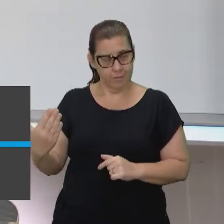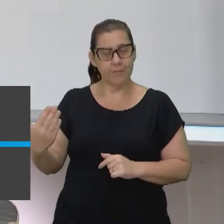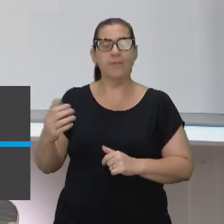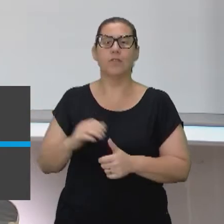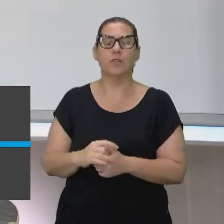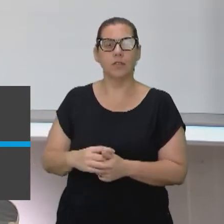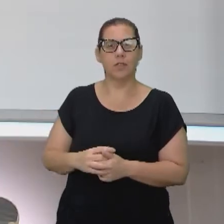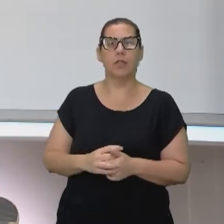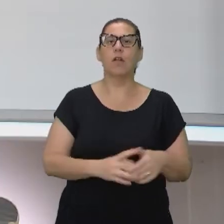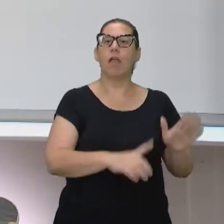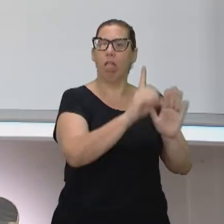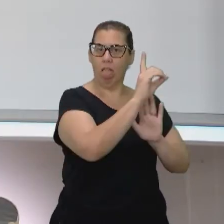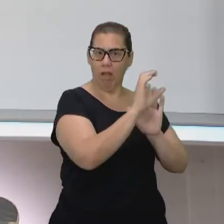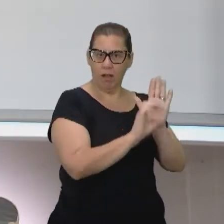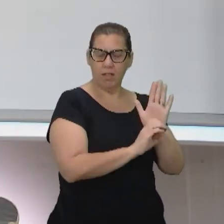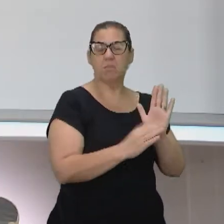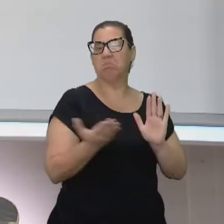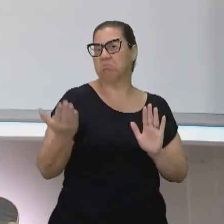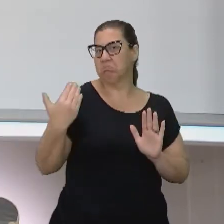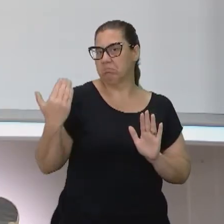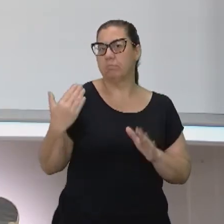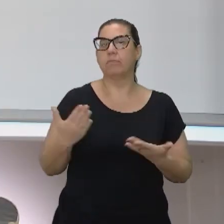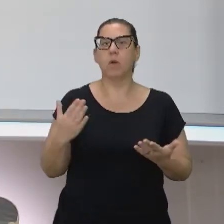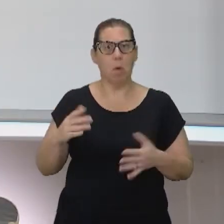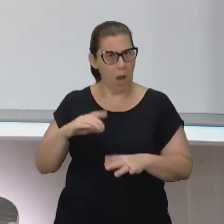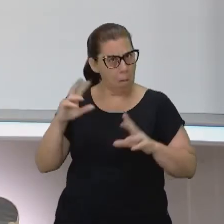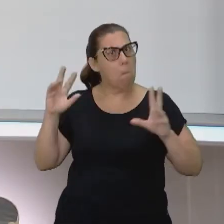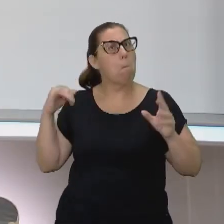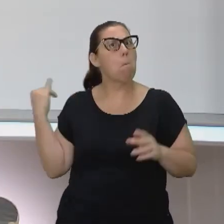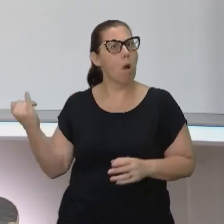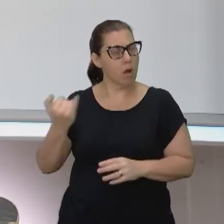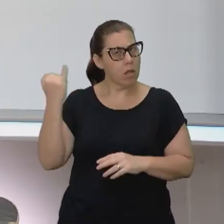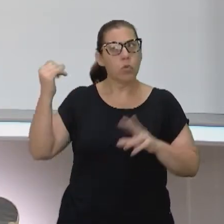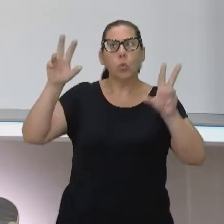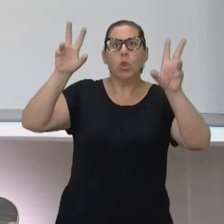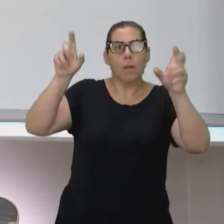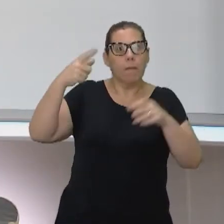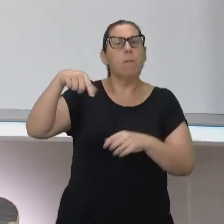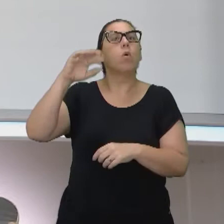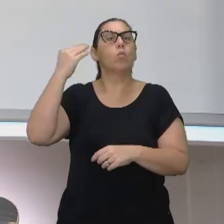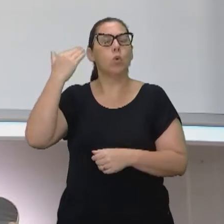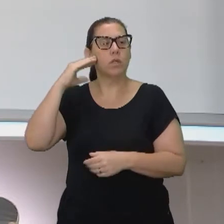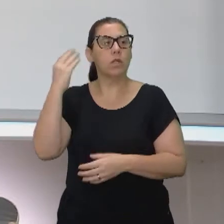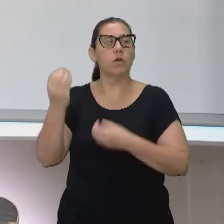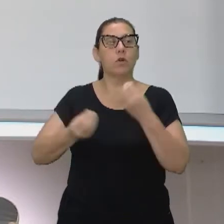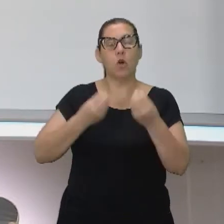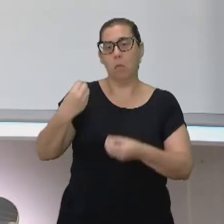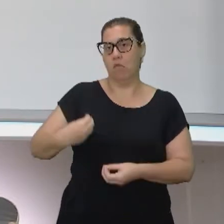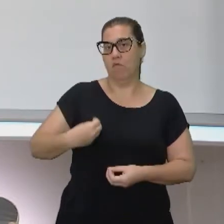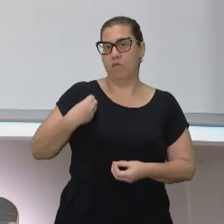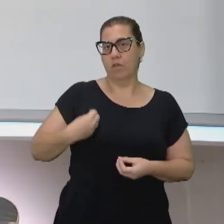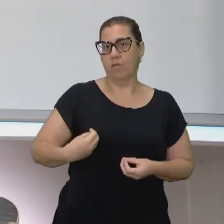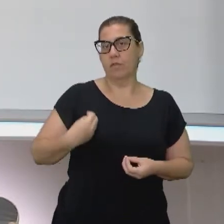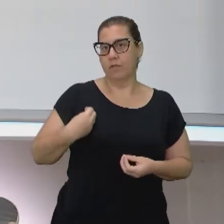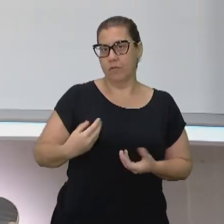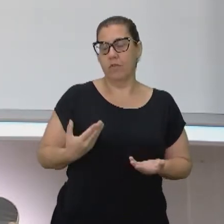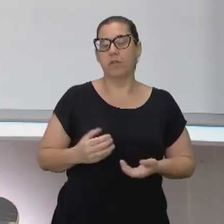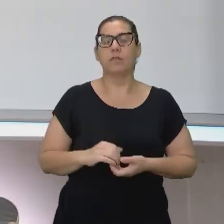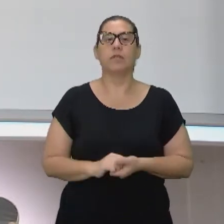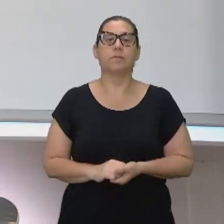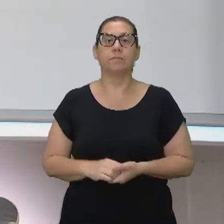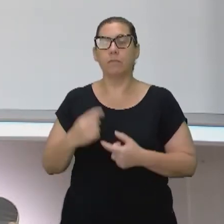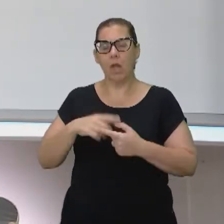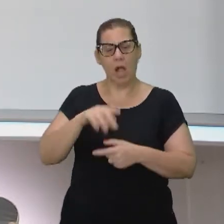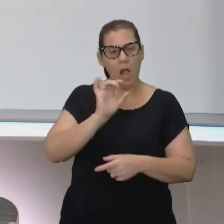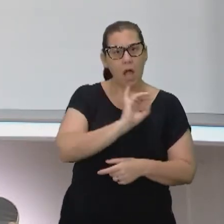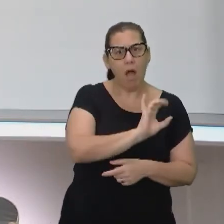últimas décadas, né? Então é um assunto bem importante até mesmo para a gente entender como nós vivemos, né? Afinal de contas,